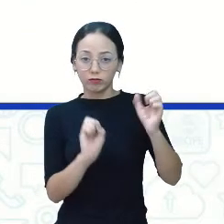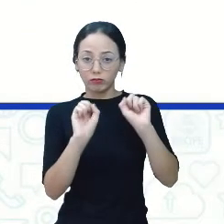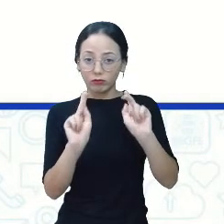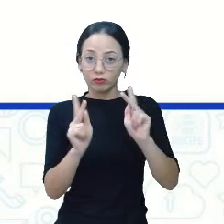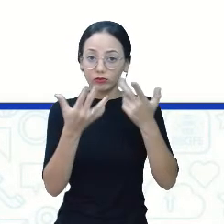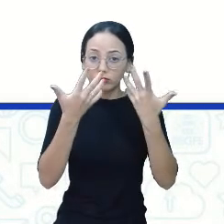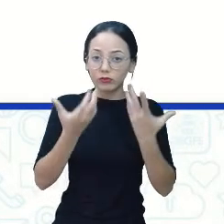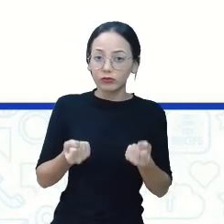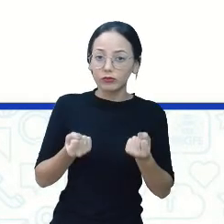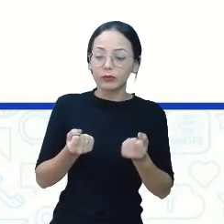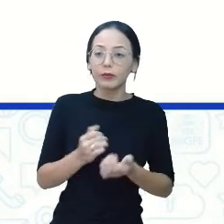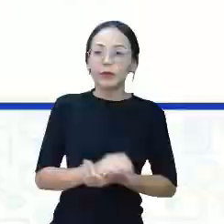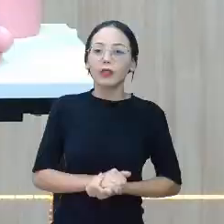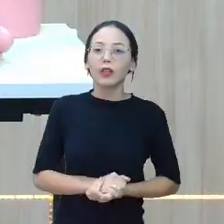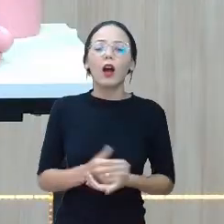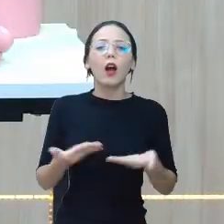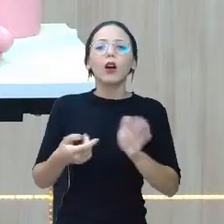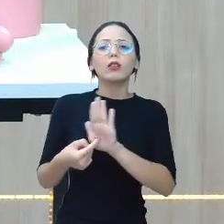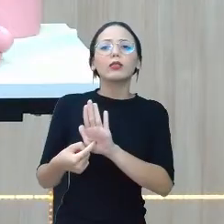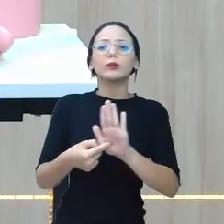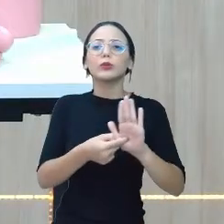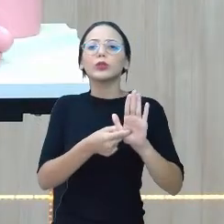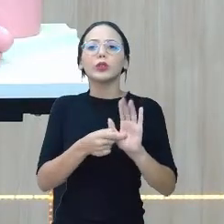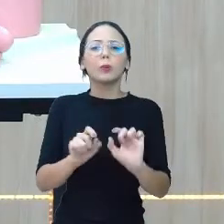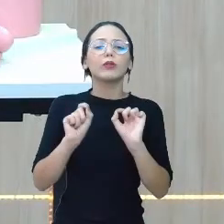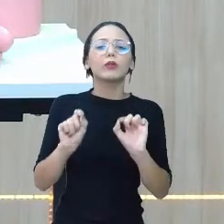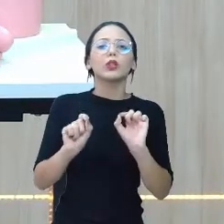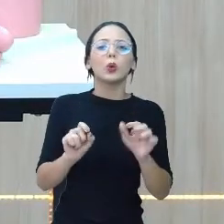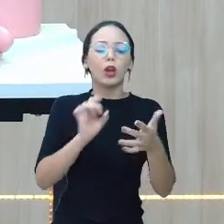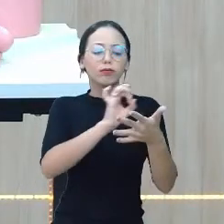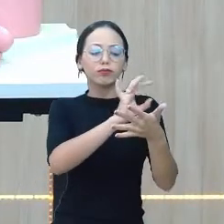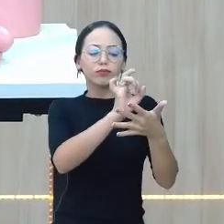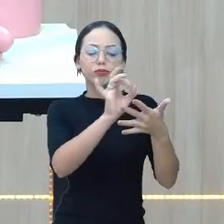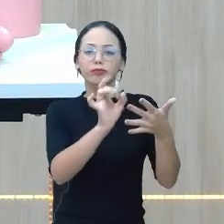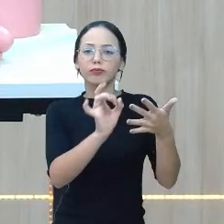lá. Agora eu estou mostrando a vocês que cada um